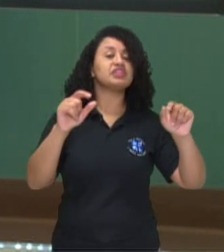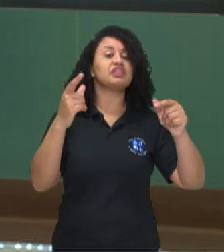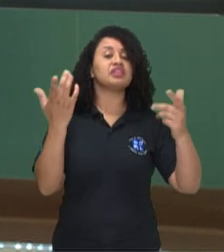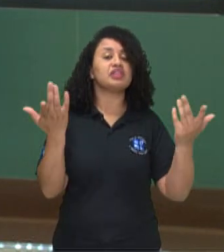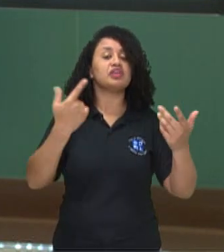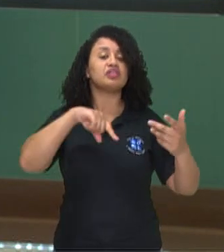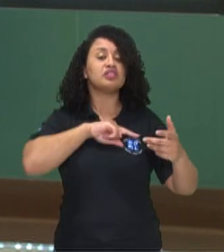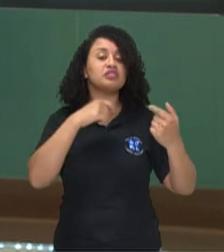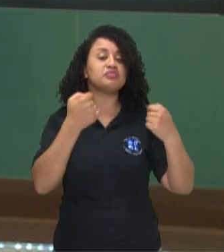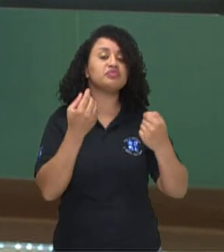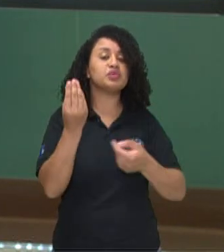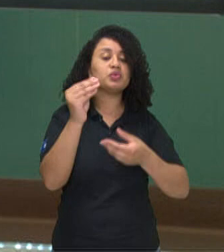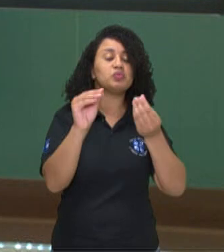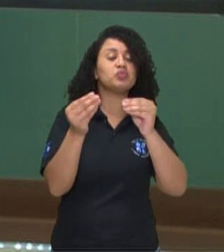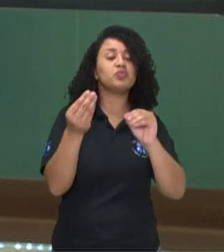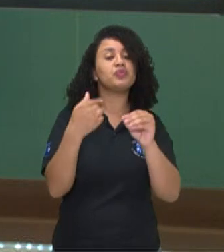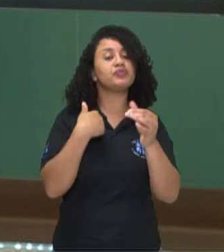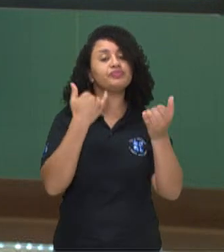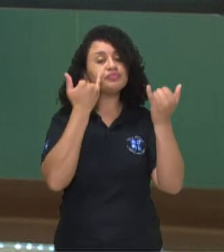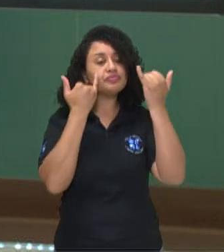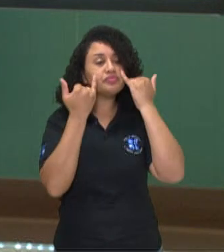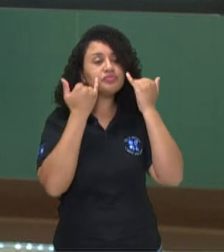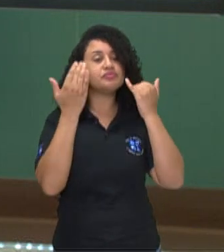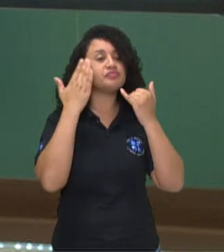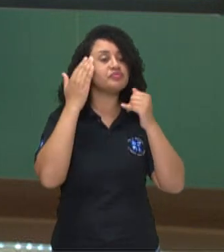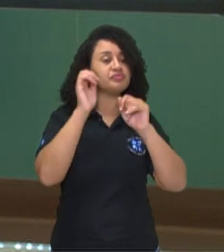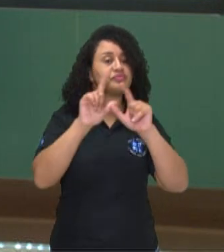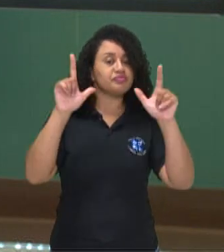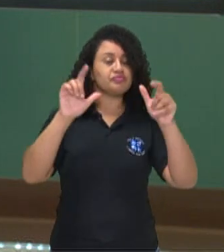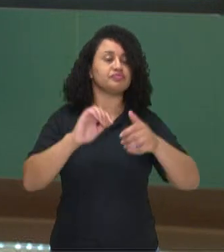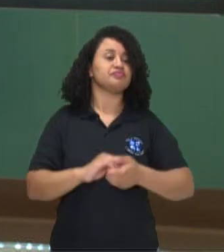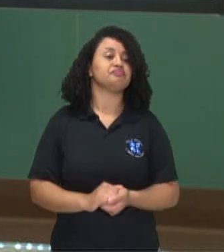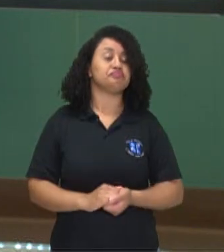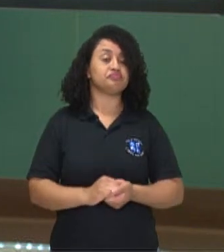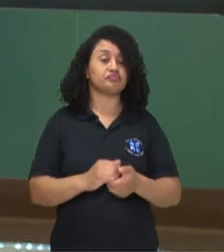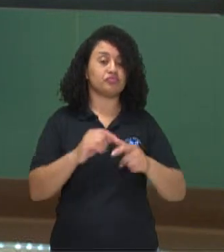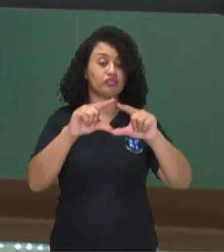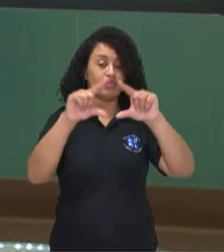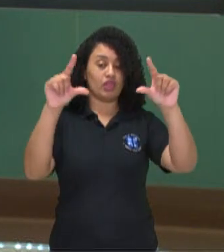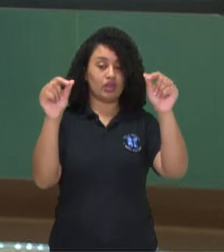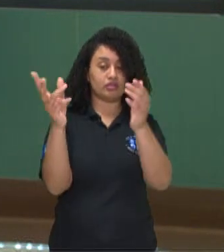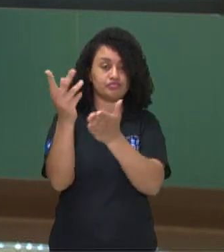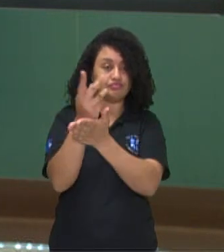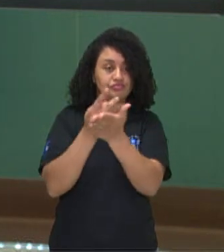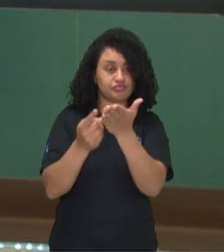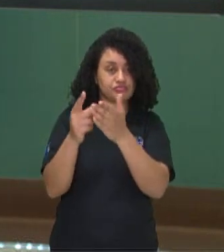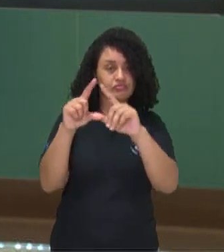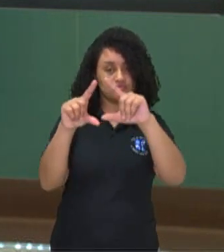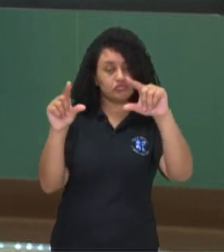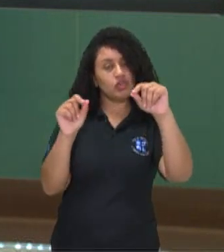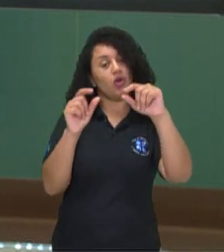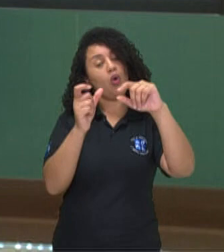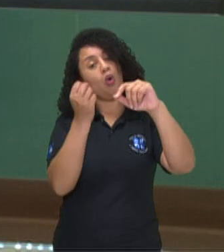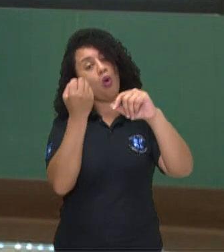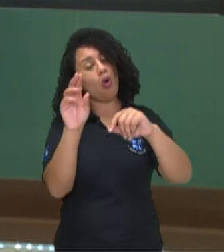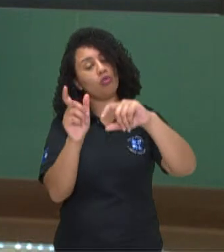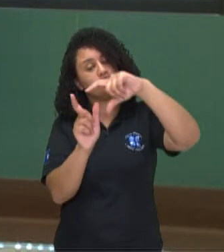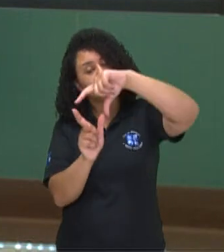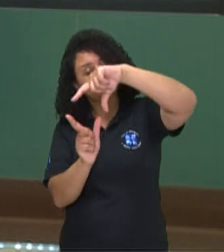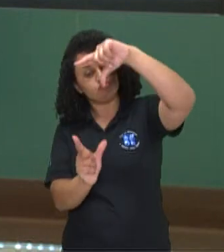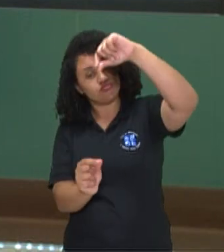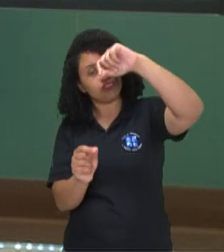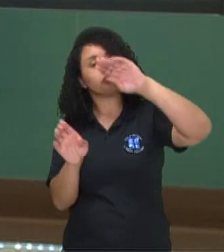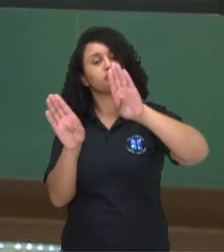dar nome para essas informações, tá bom? Então, você desenha um retângulo que você pode desenhar tanto na horizontal quanto na